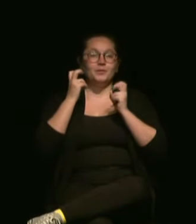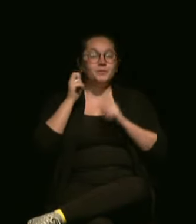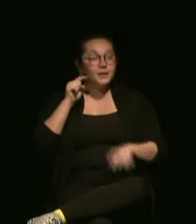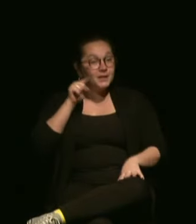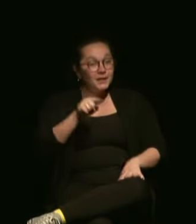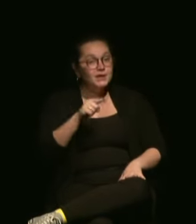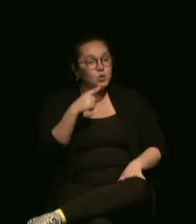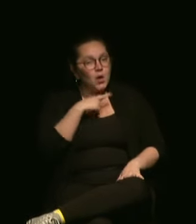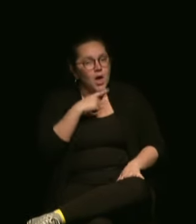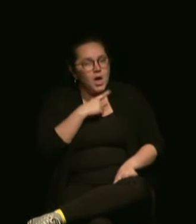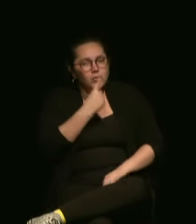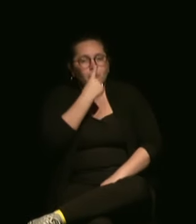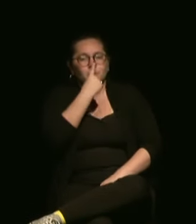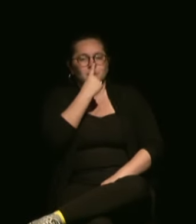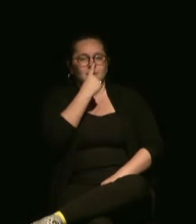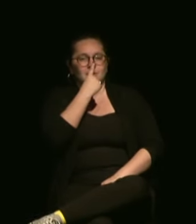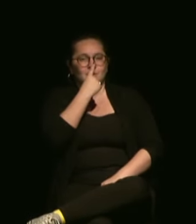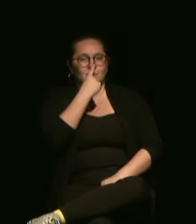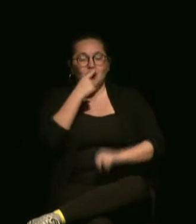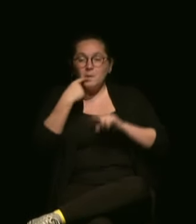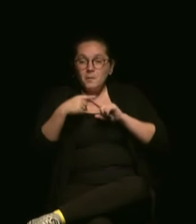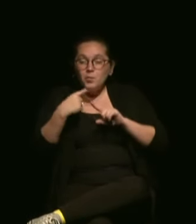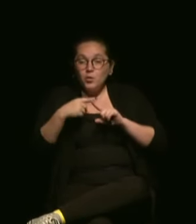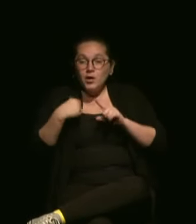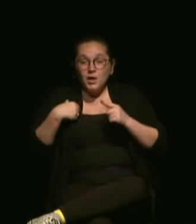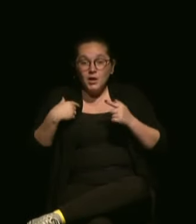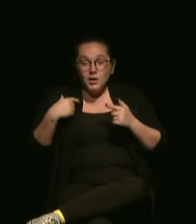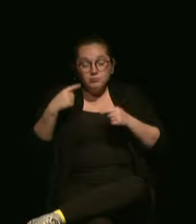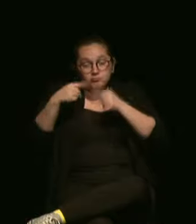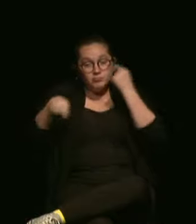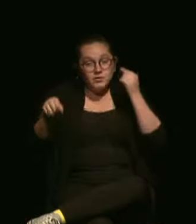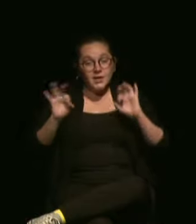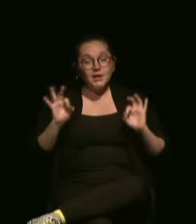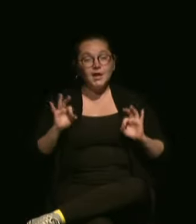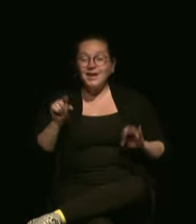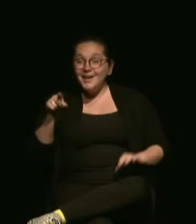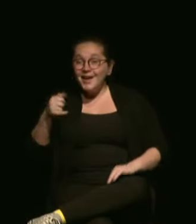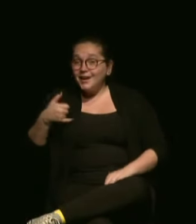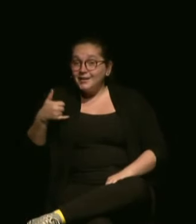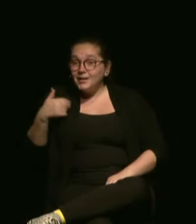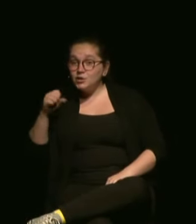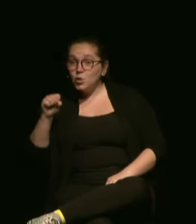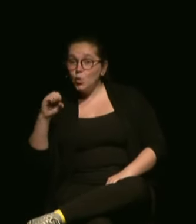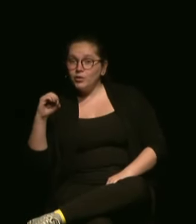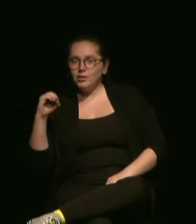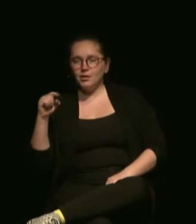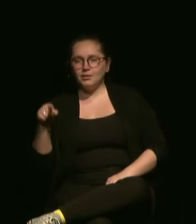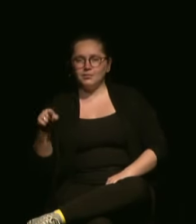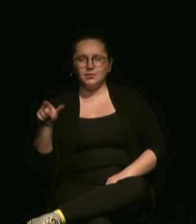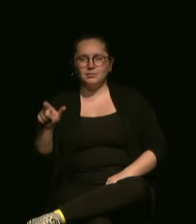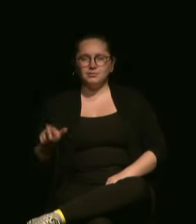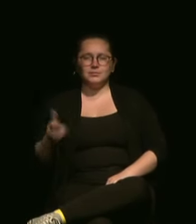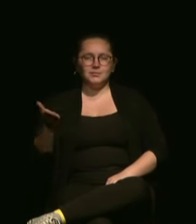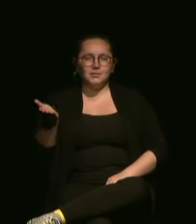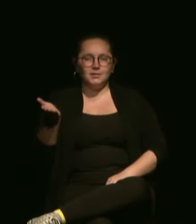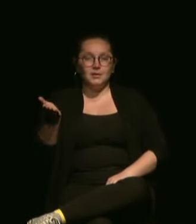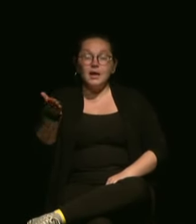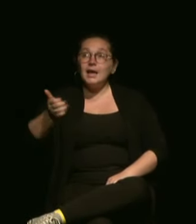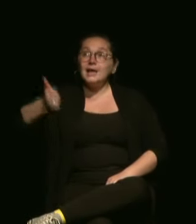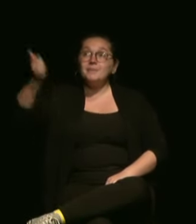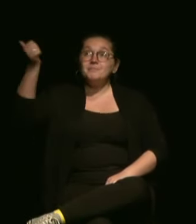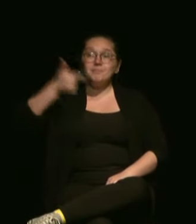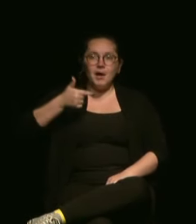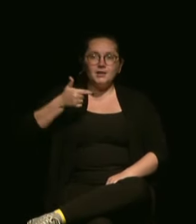uma aproximação. Veja como não tem nada a ver com 20 anos, gostosa. Ela tem 80 anos, pô. Mais que eu,